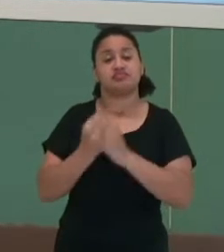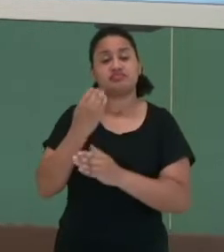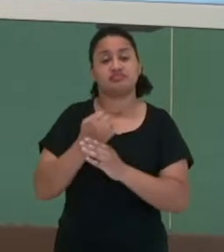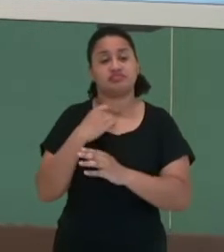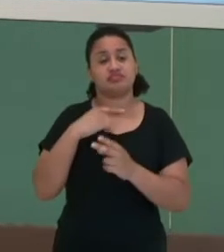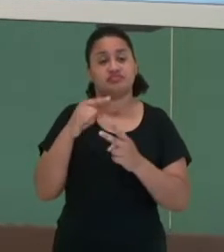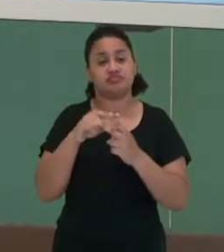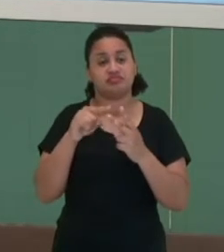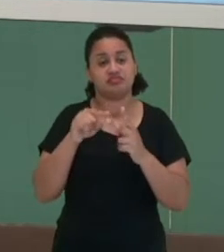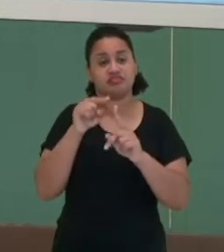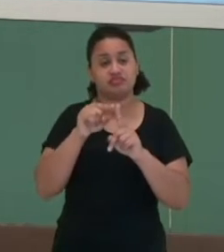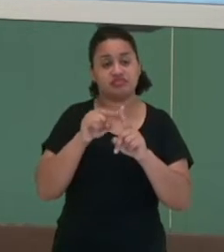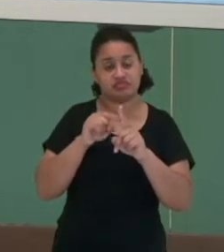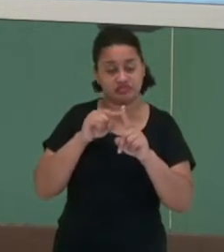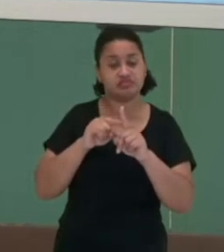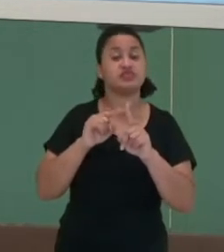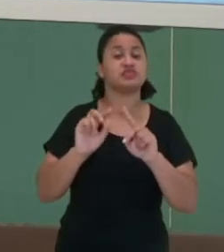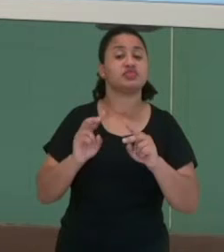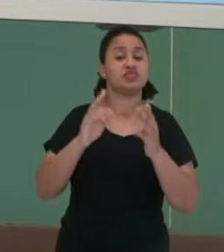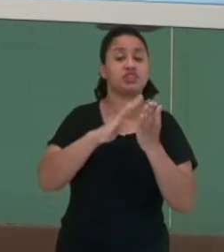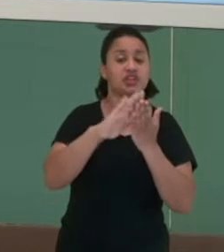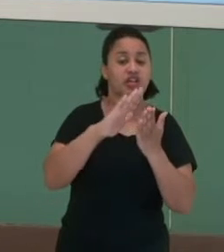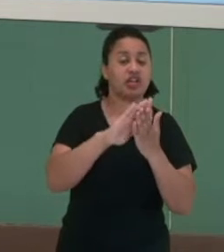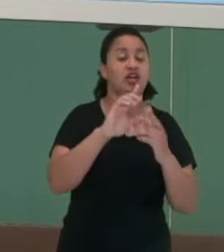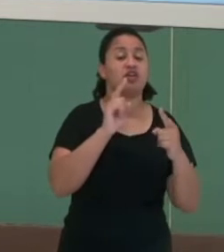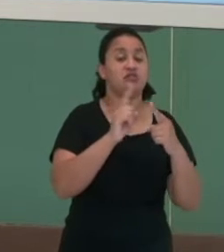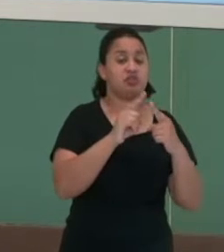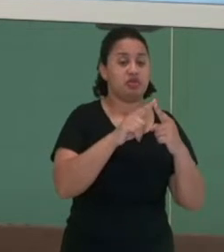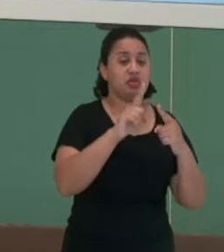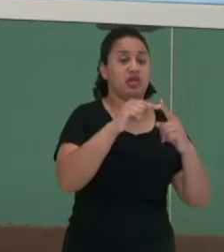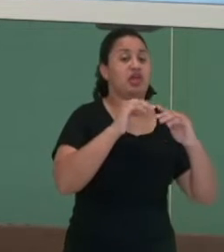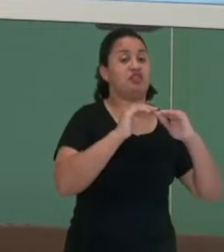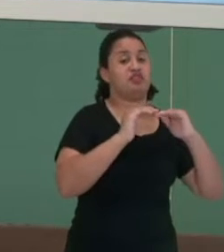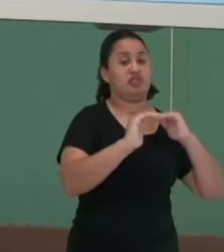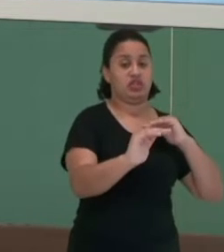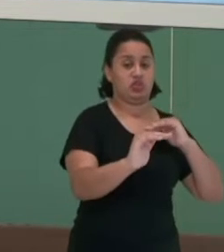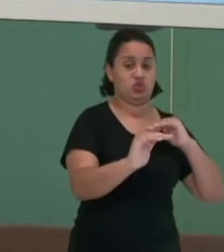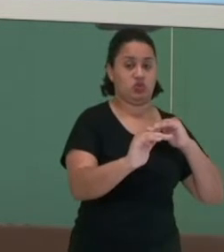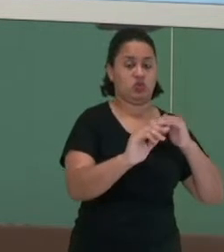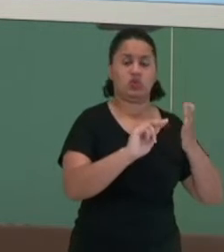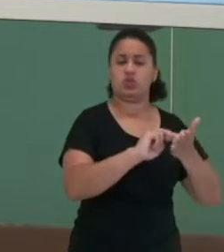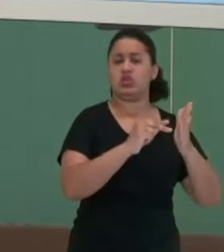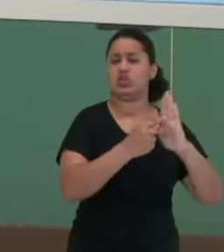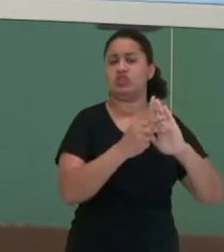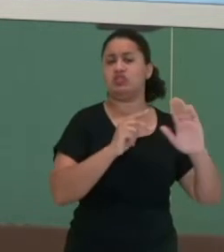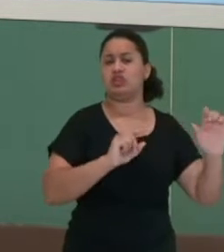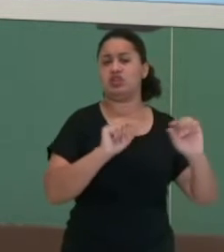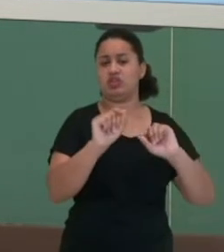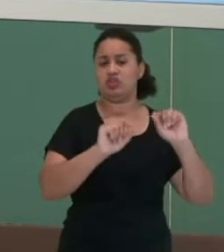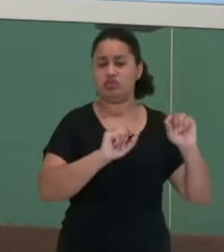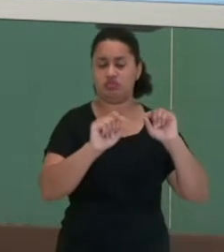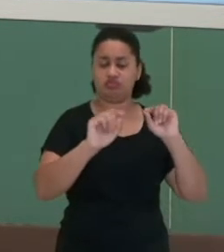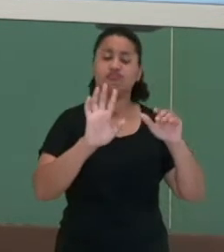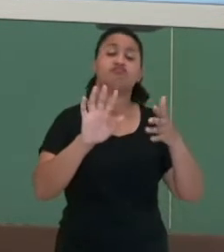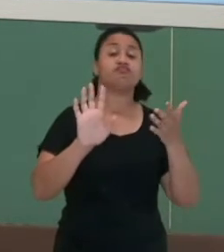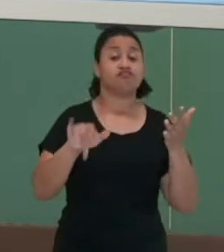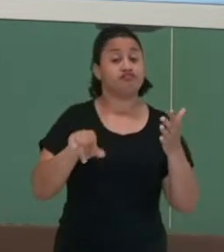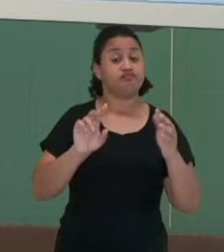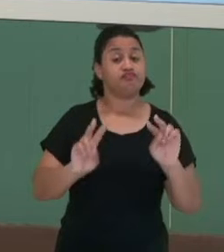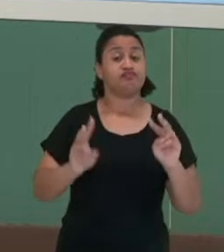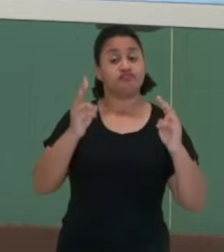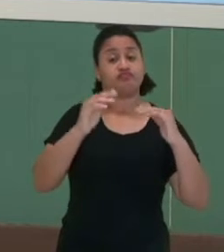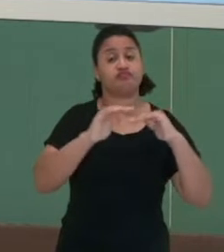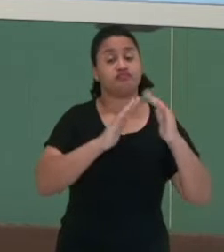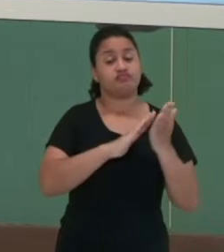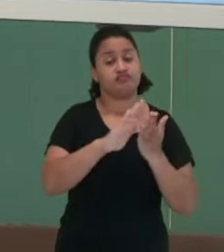tipos de custos. O primeiro deles são os custos fixos. O que seriam os custos fixos? São aqueles custos